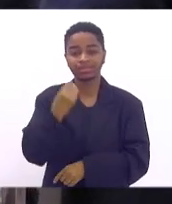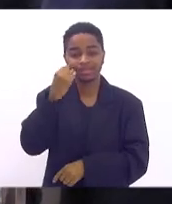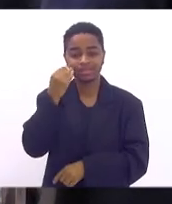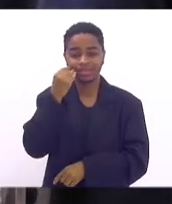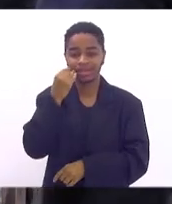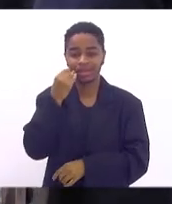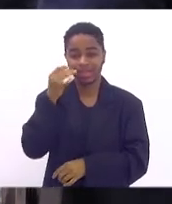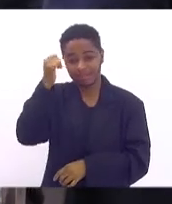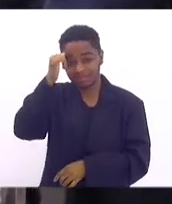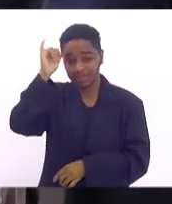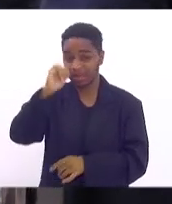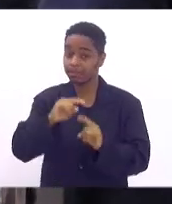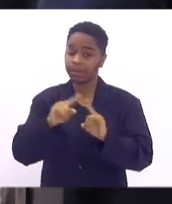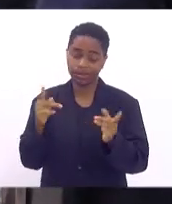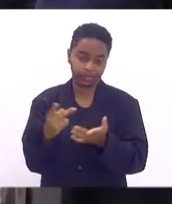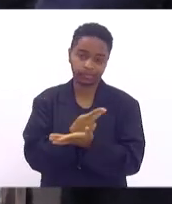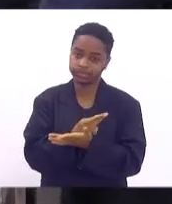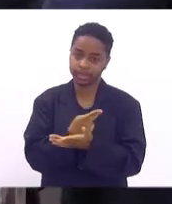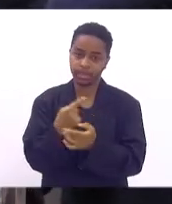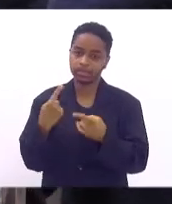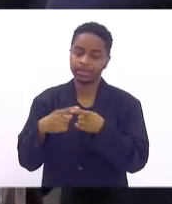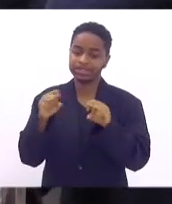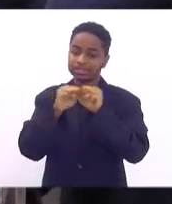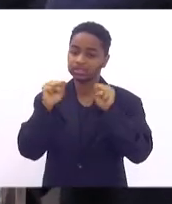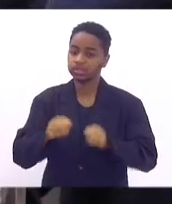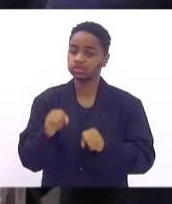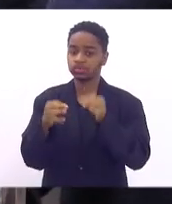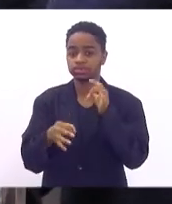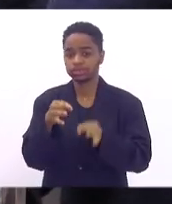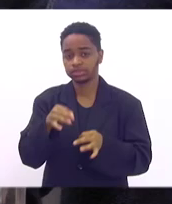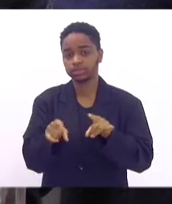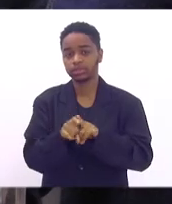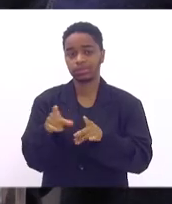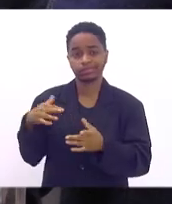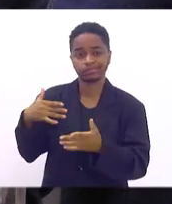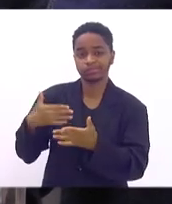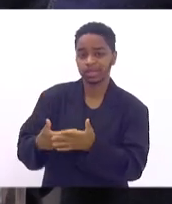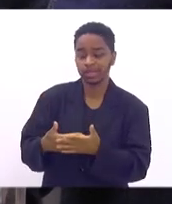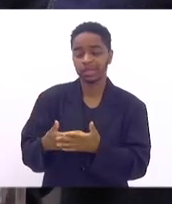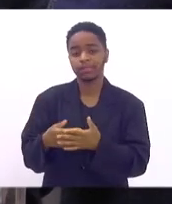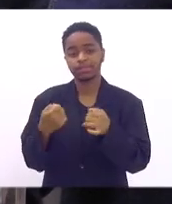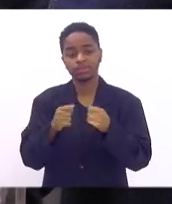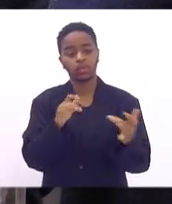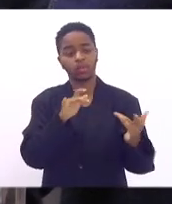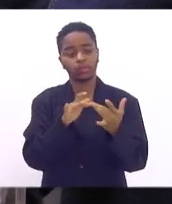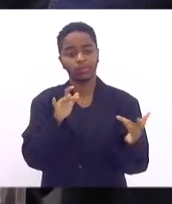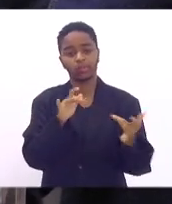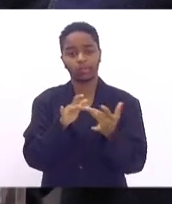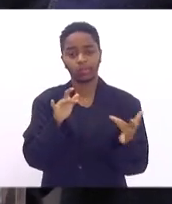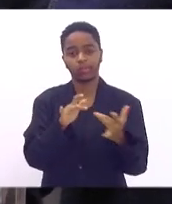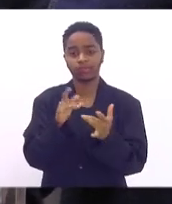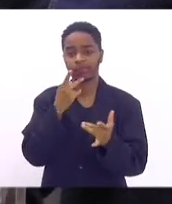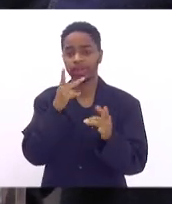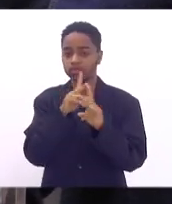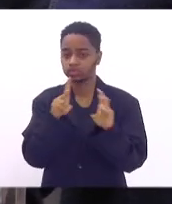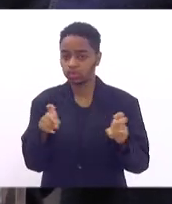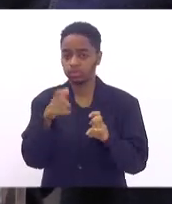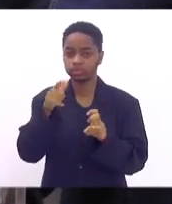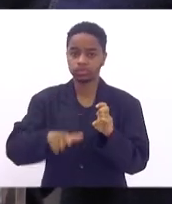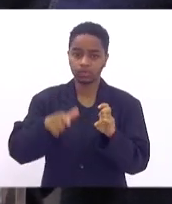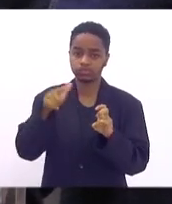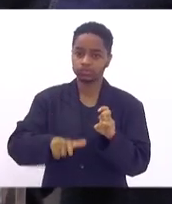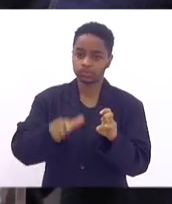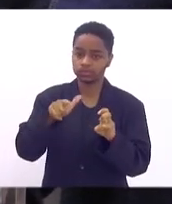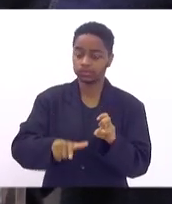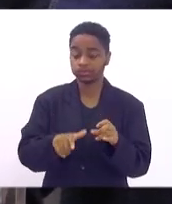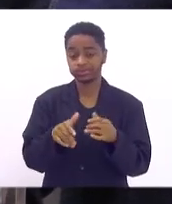revitimizar. Mas estar no sistema de justiça, no processo criminal, exige que você esteja em contato com esse crime, que você fale sobre ele muitas